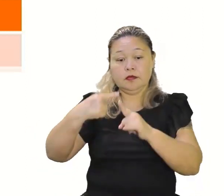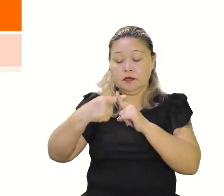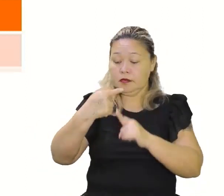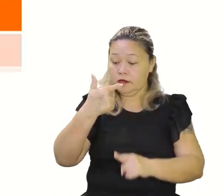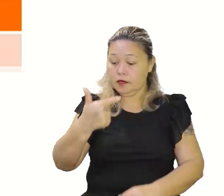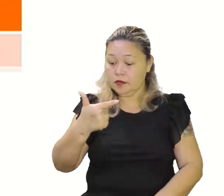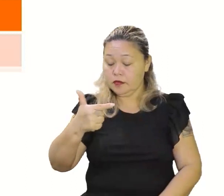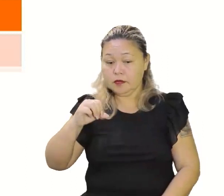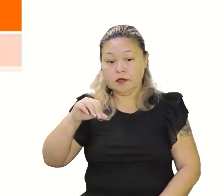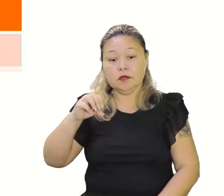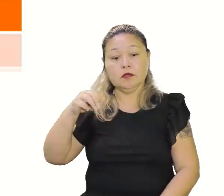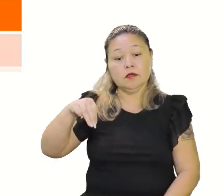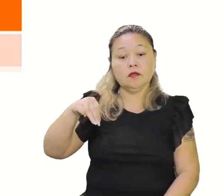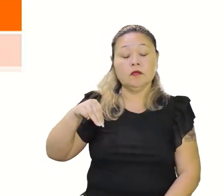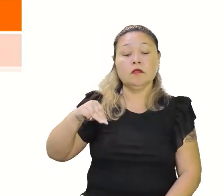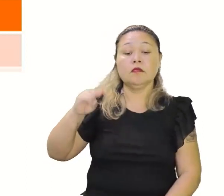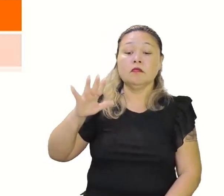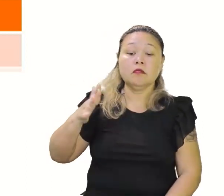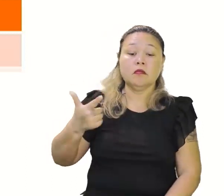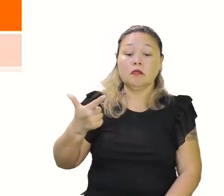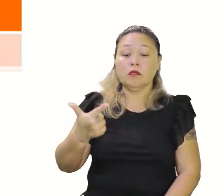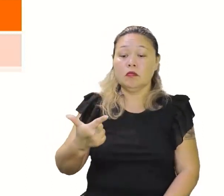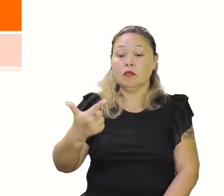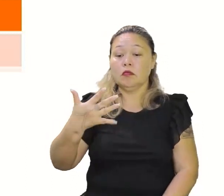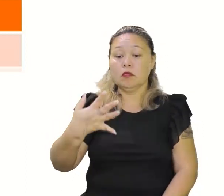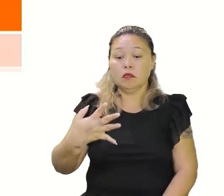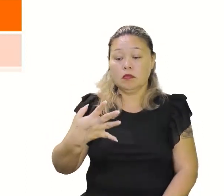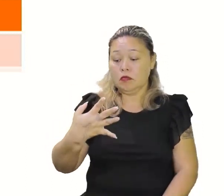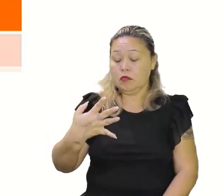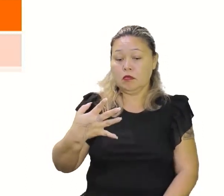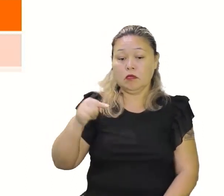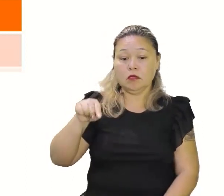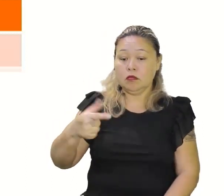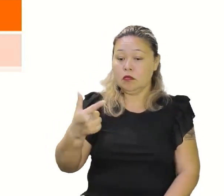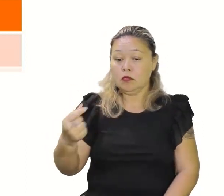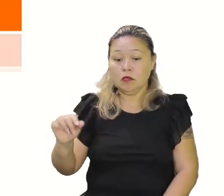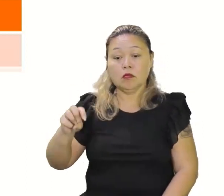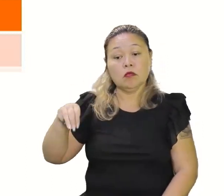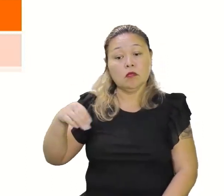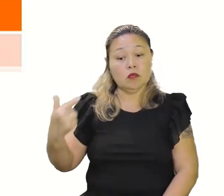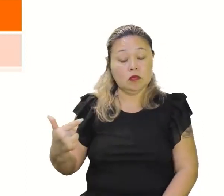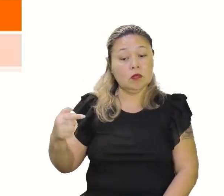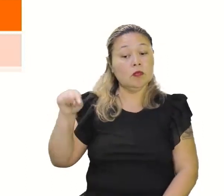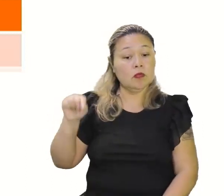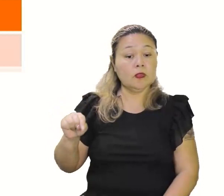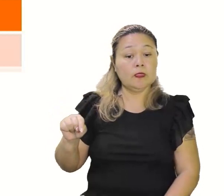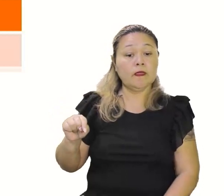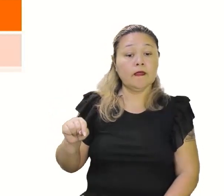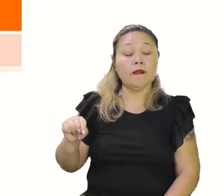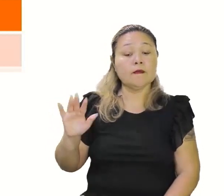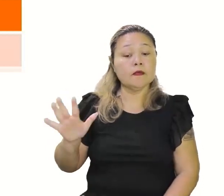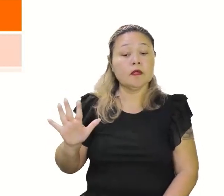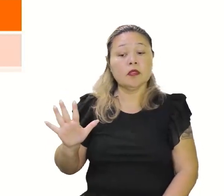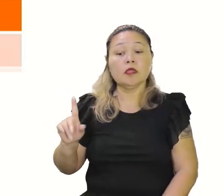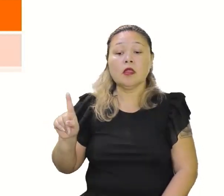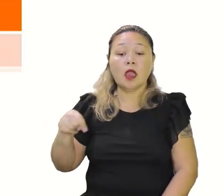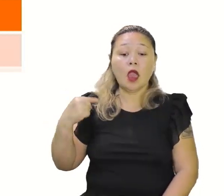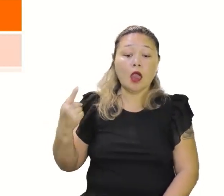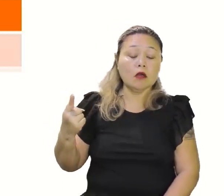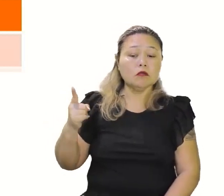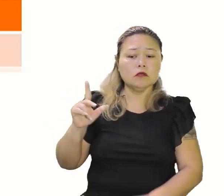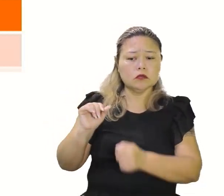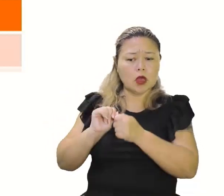220 metros. Que daí, ó, mais ou menos 2 campos de futebol. Aqui né? sim, né? Naquela medida que nós colocamos lá padrão